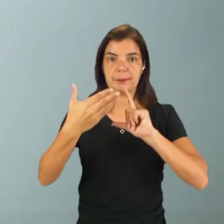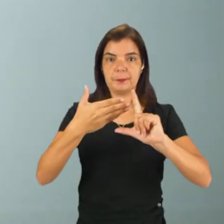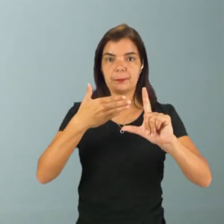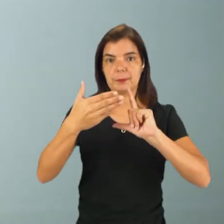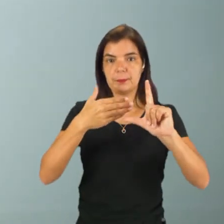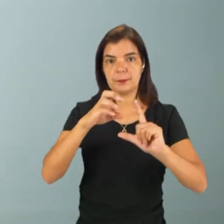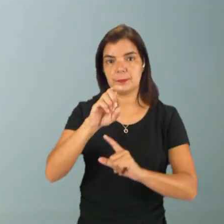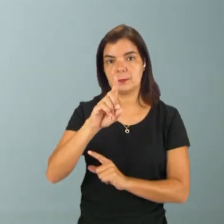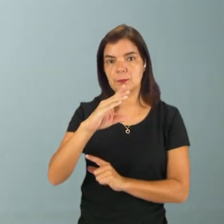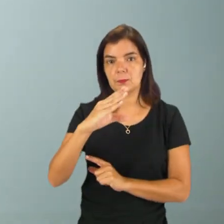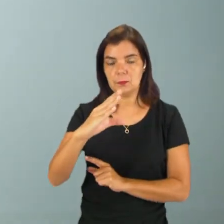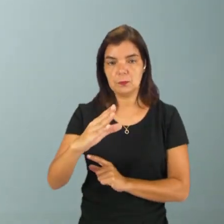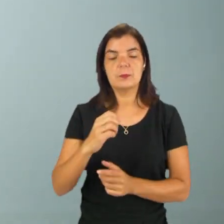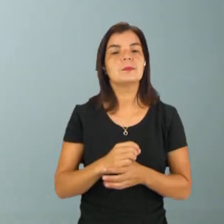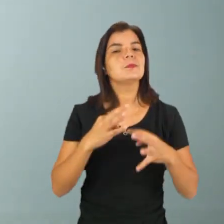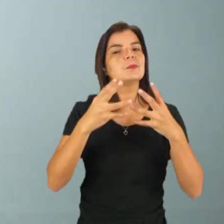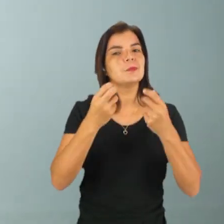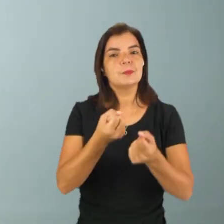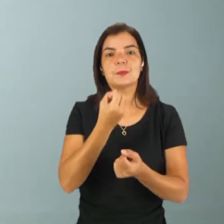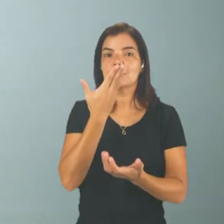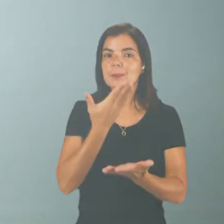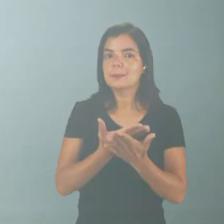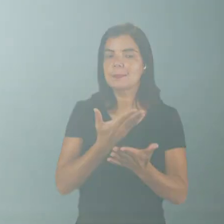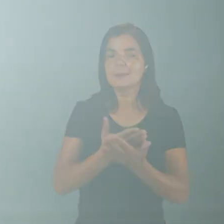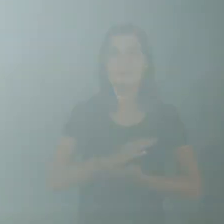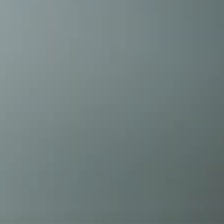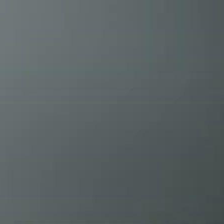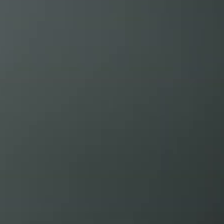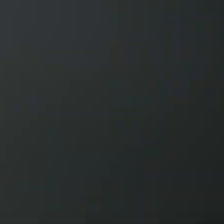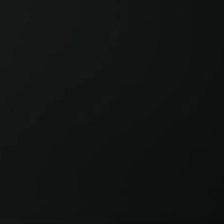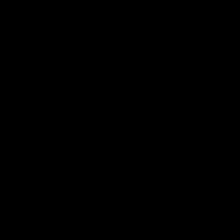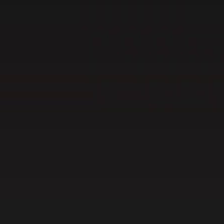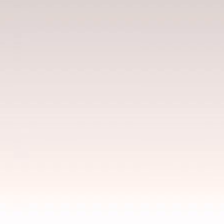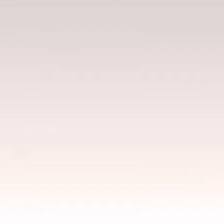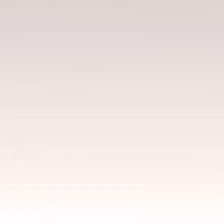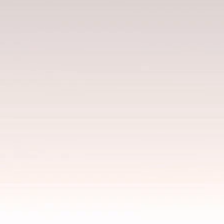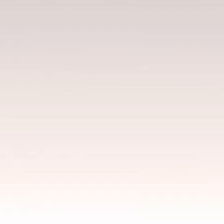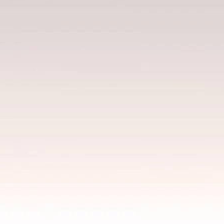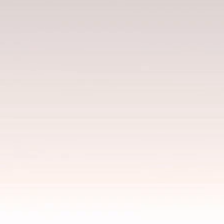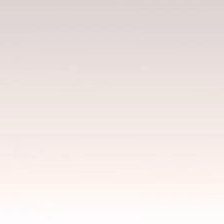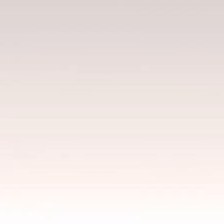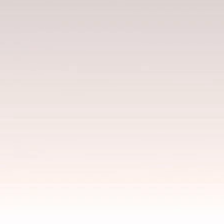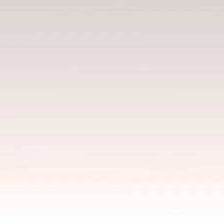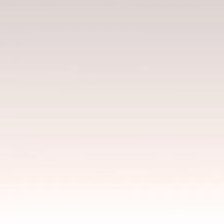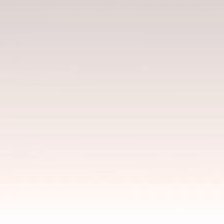de acessar o site Eduque e tenham todos uma boa aula.